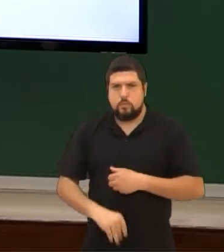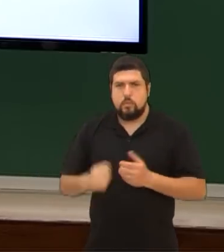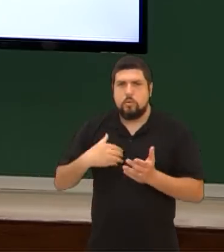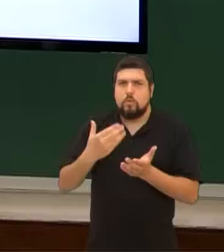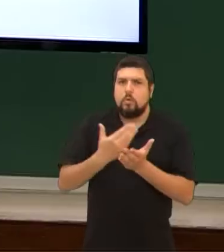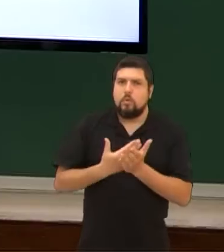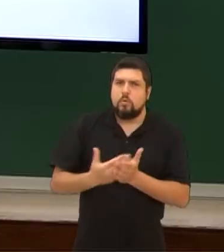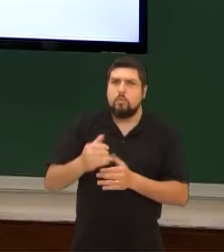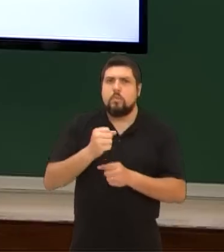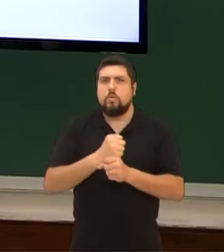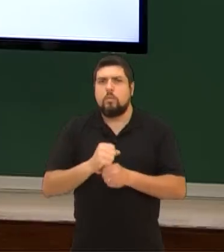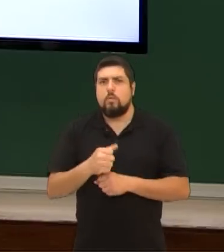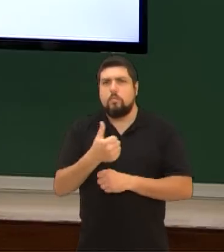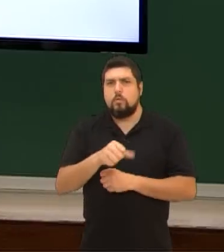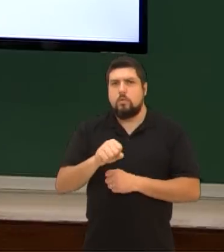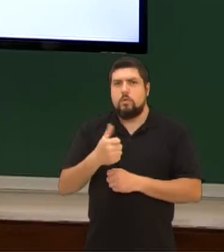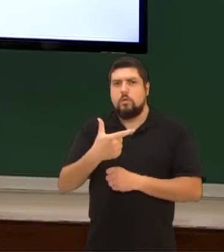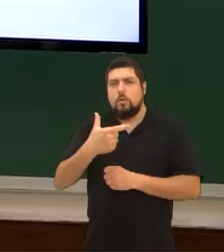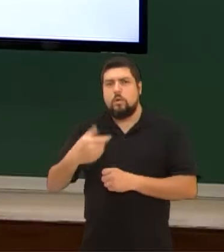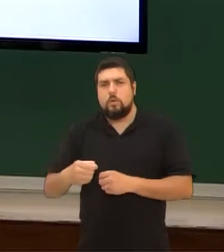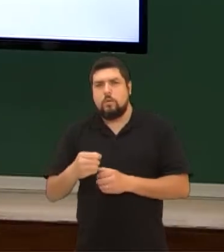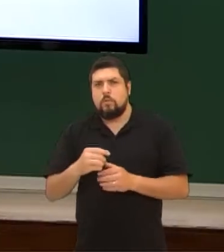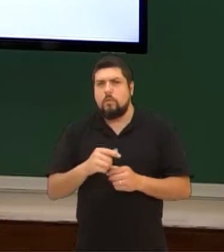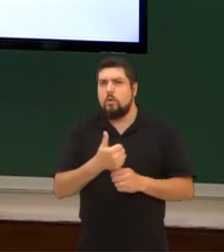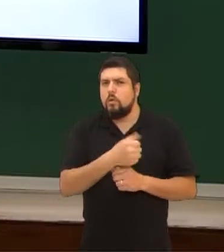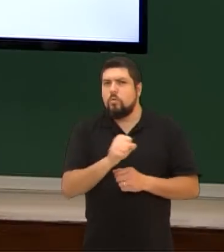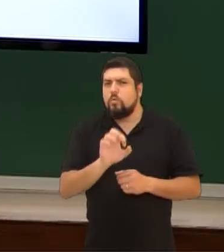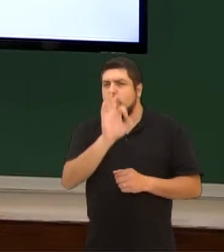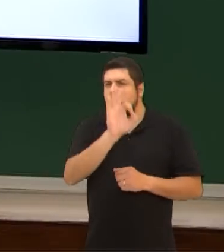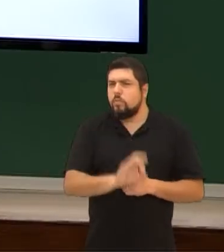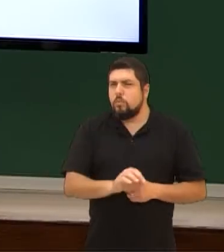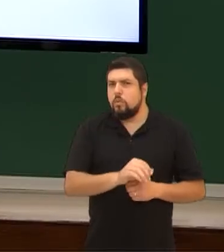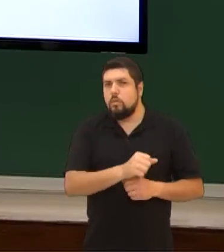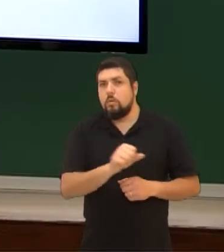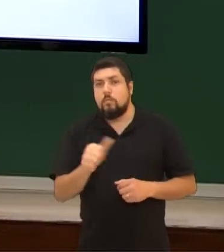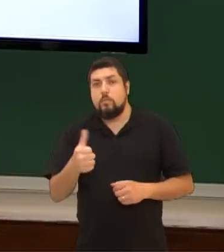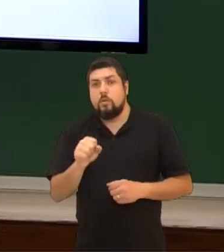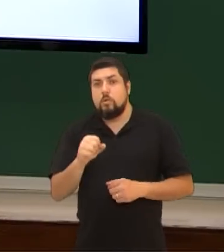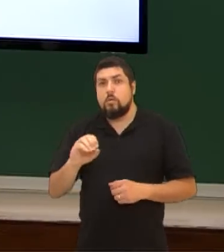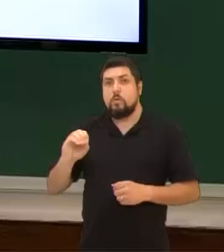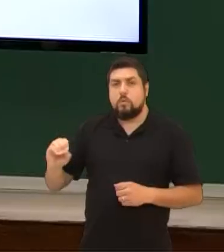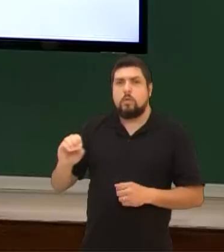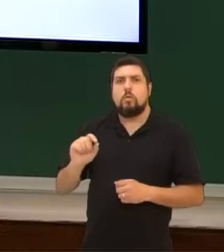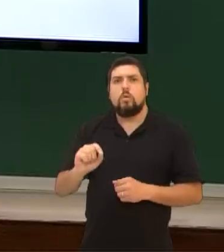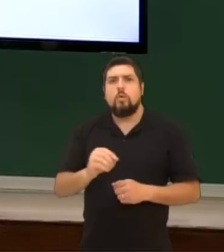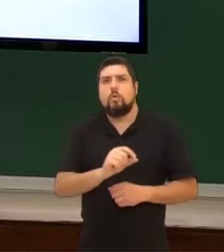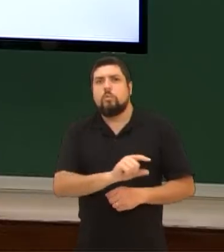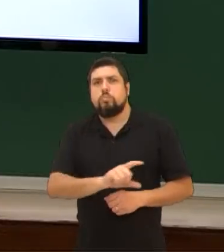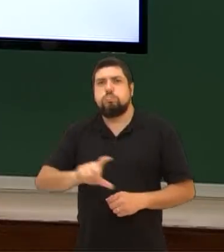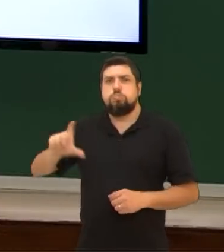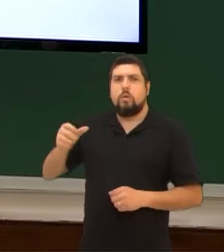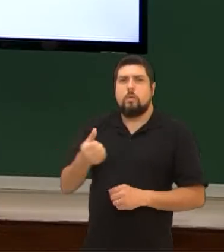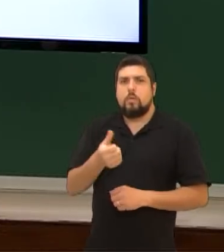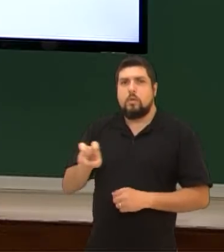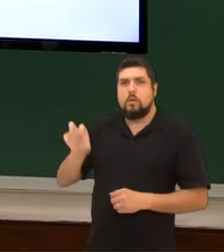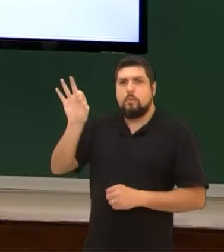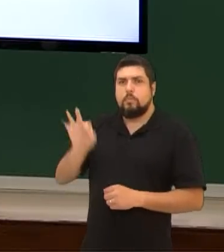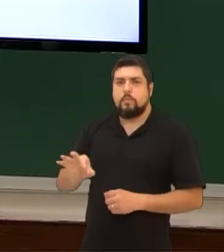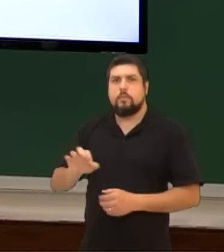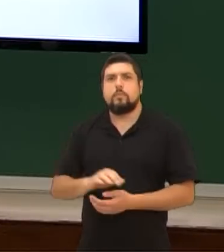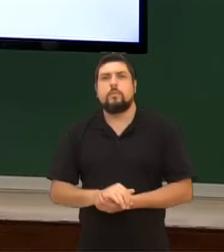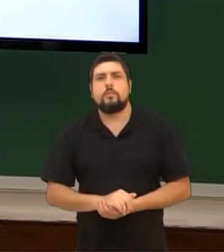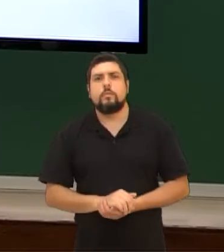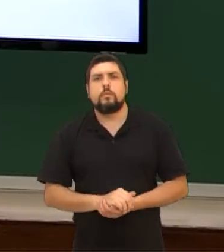ali em 1820 com 18%, em 1880 ela é de 65% da nossa balança comercial. Nós